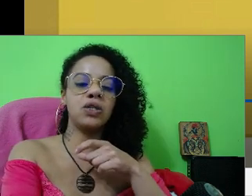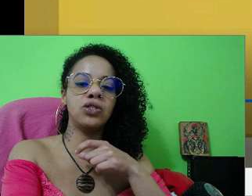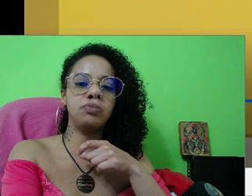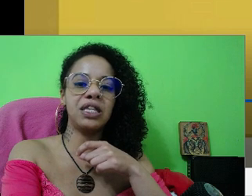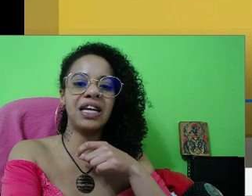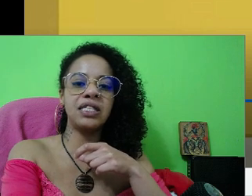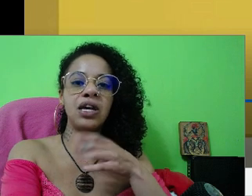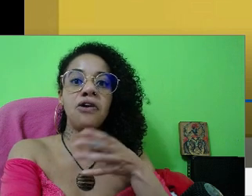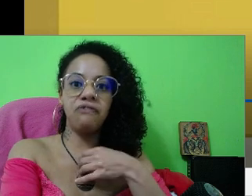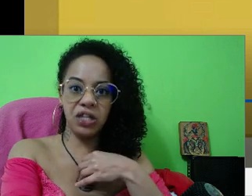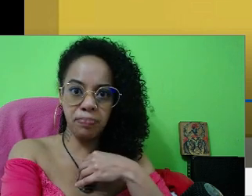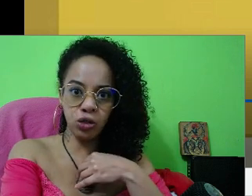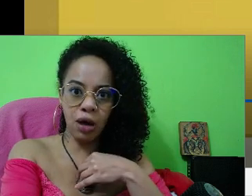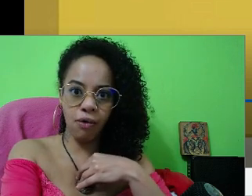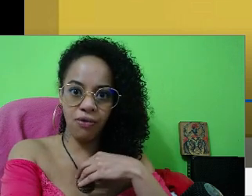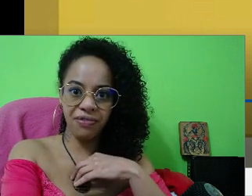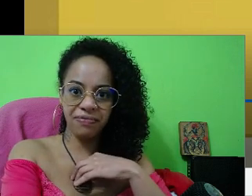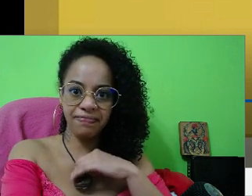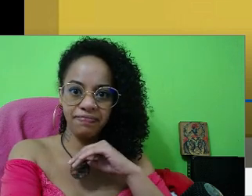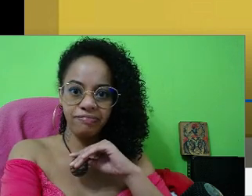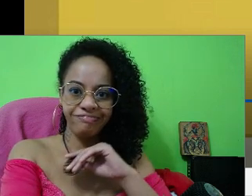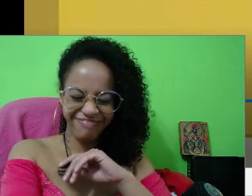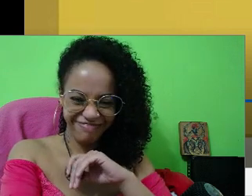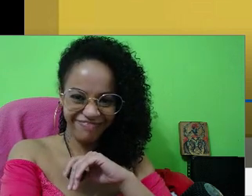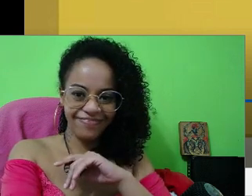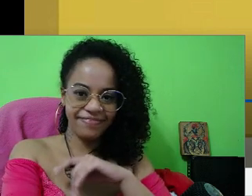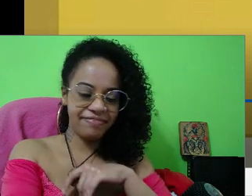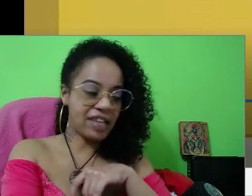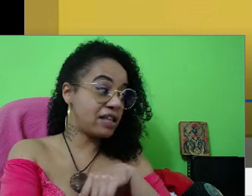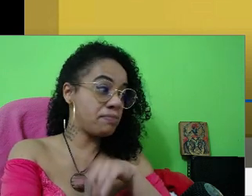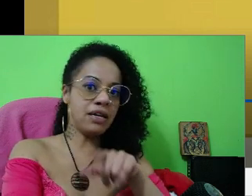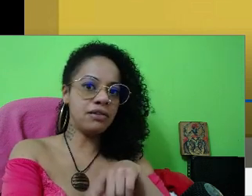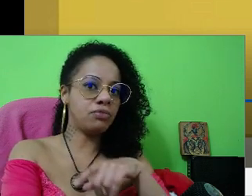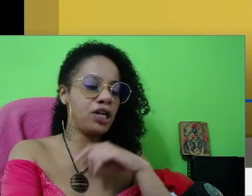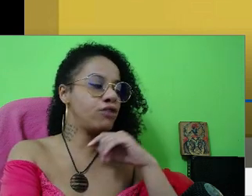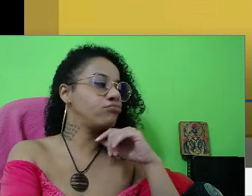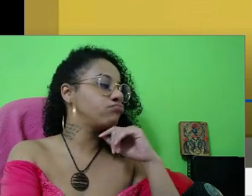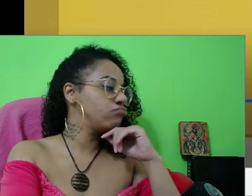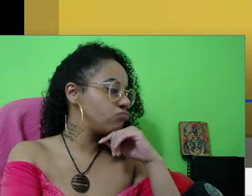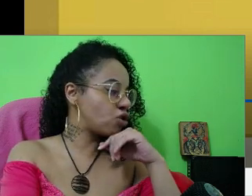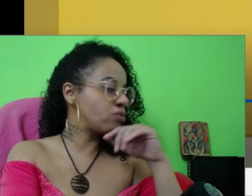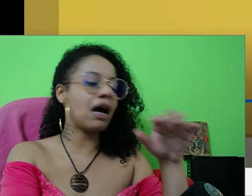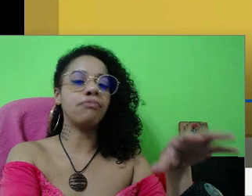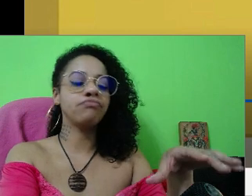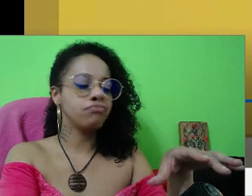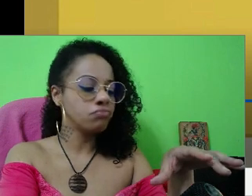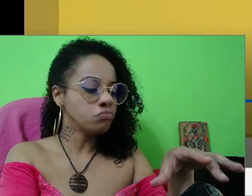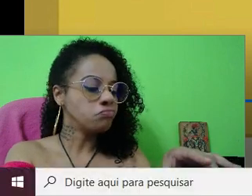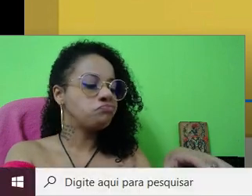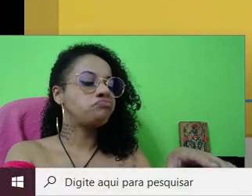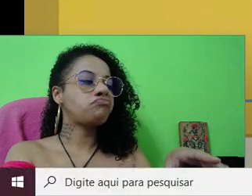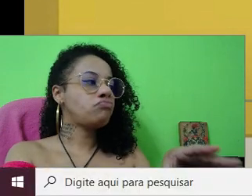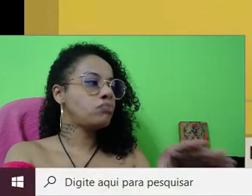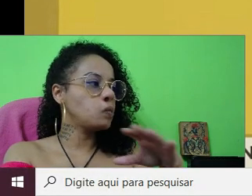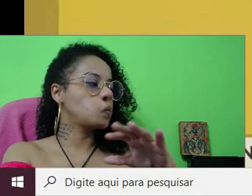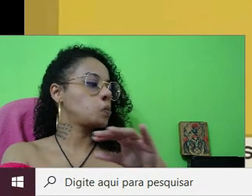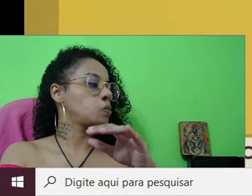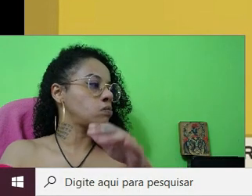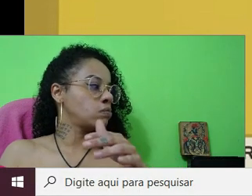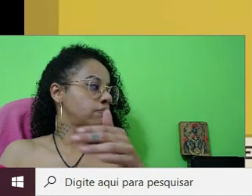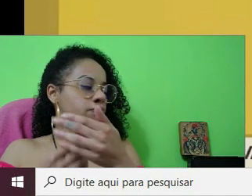aborda às vezes 2013 vida pessoal tem também isso menino te contar